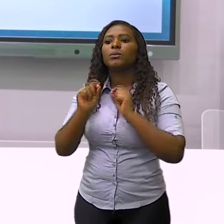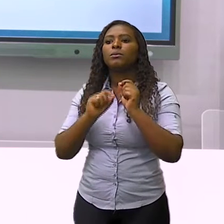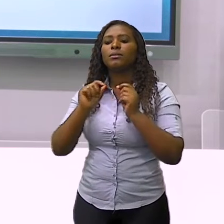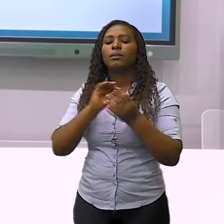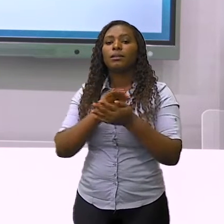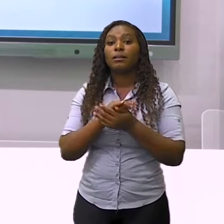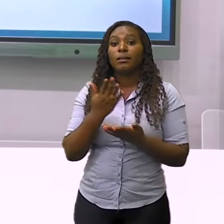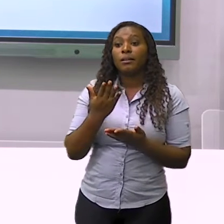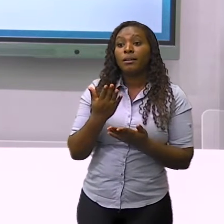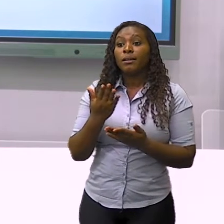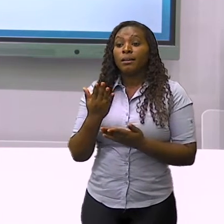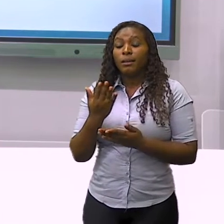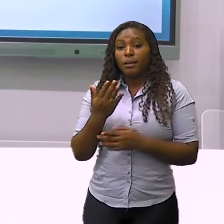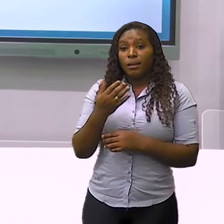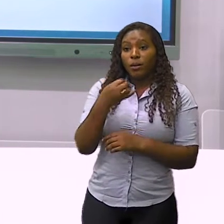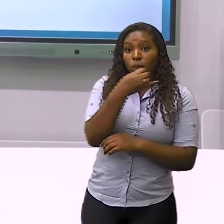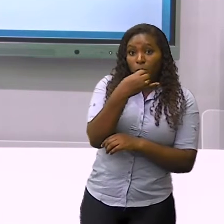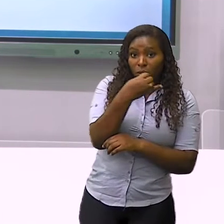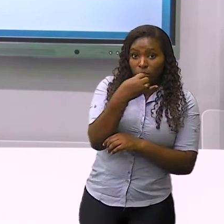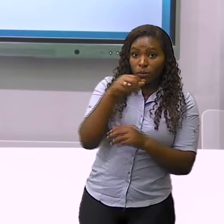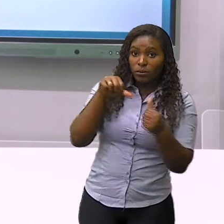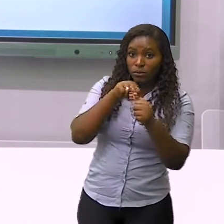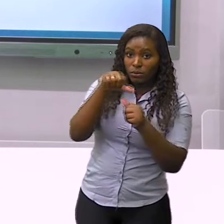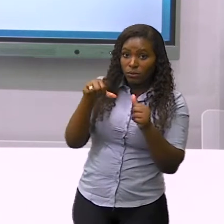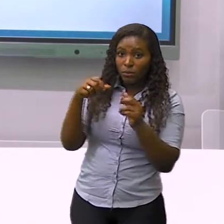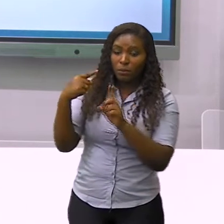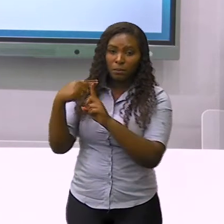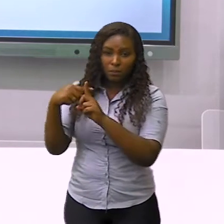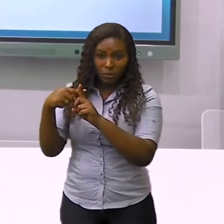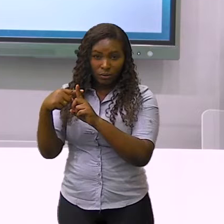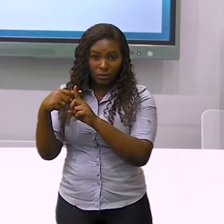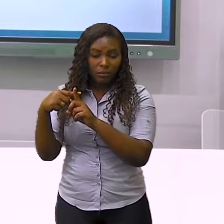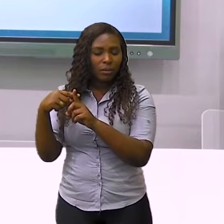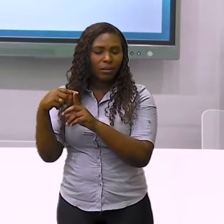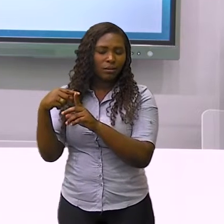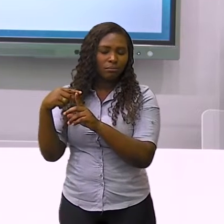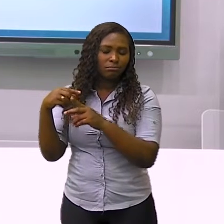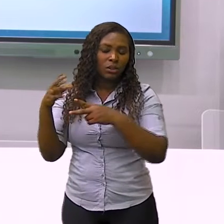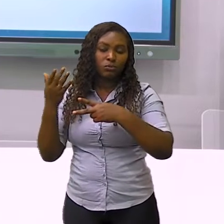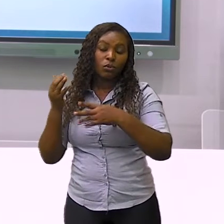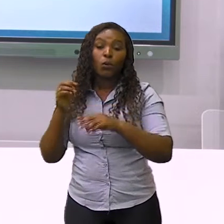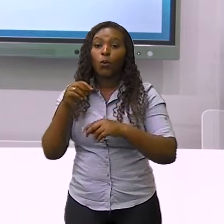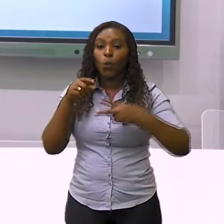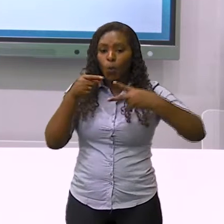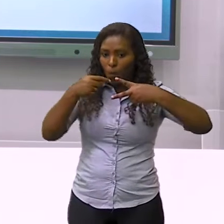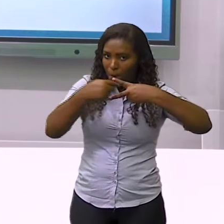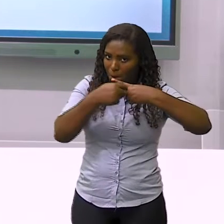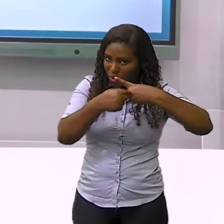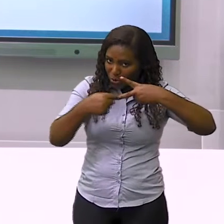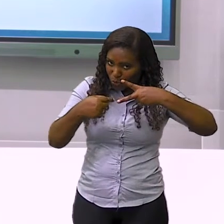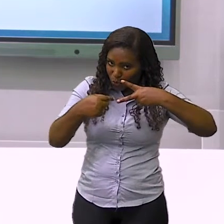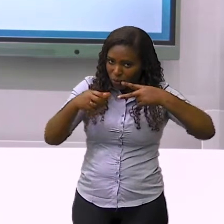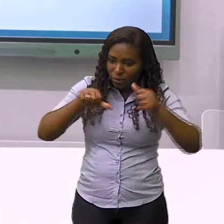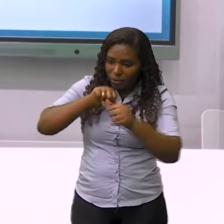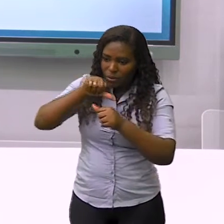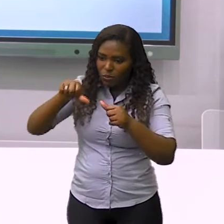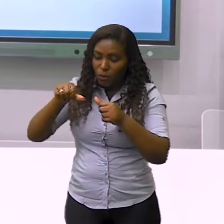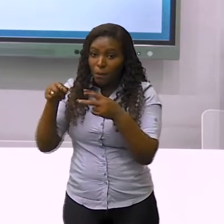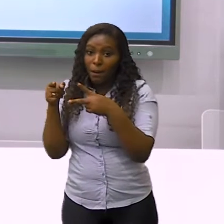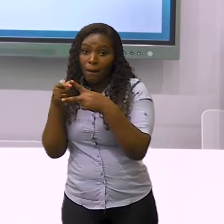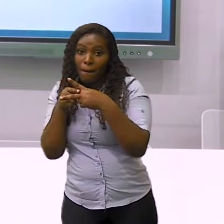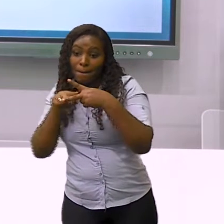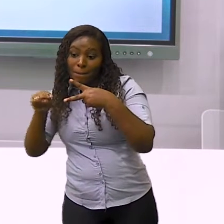uma dica para que vocês possam ficar atentos. É um conteúdo. Quando eu tenho